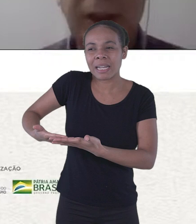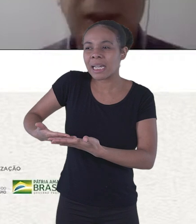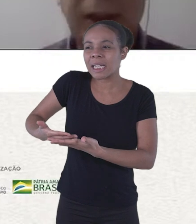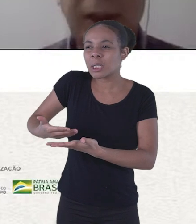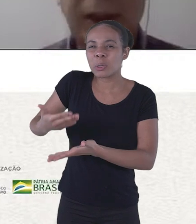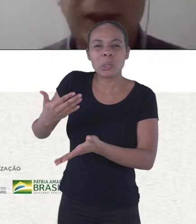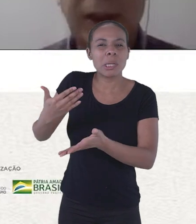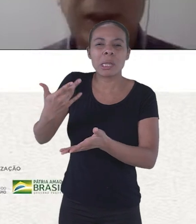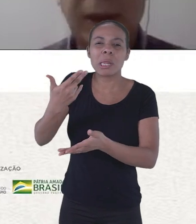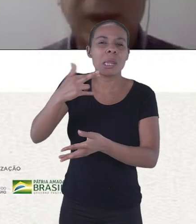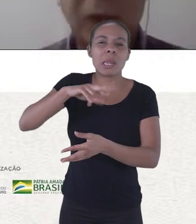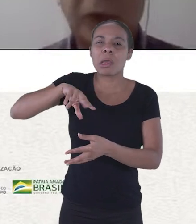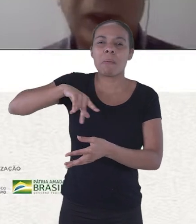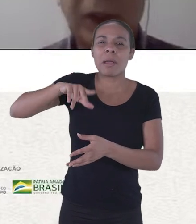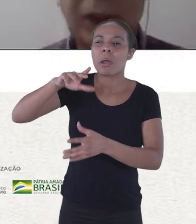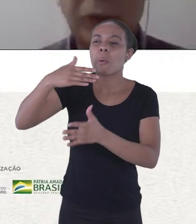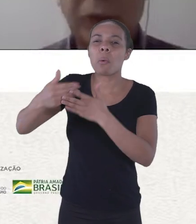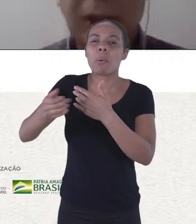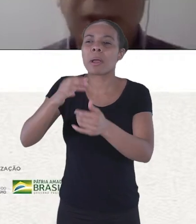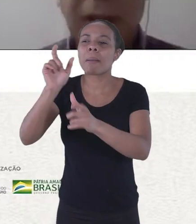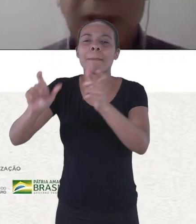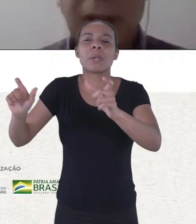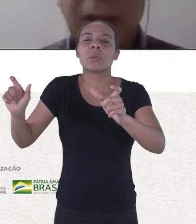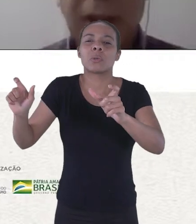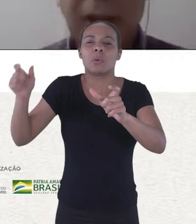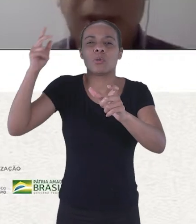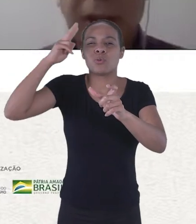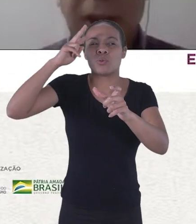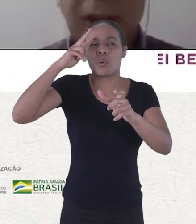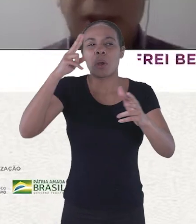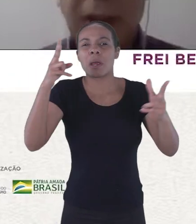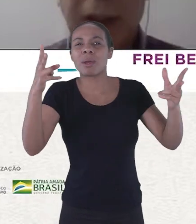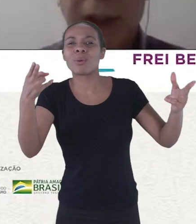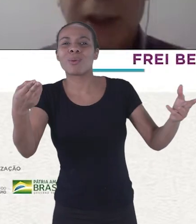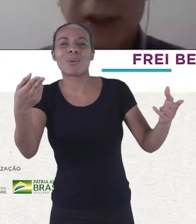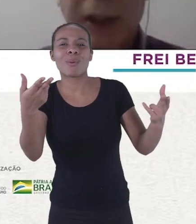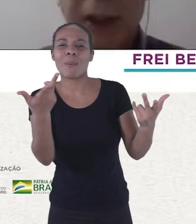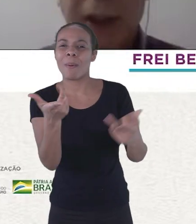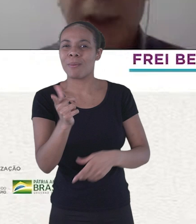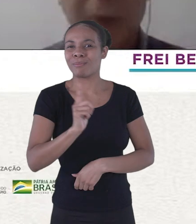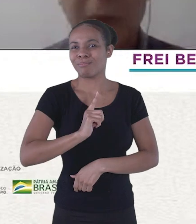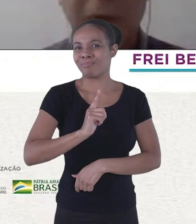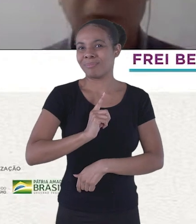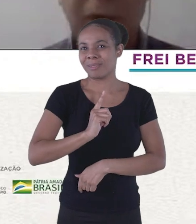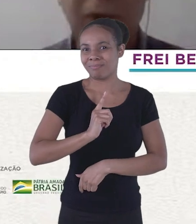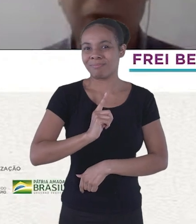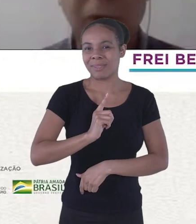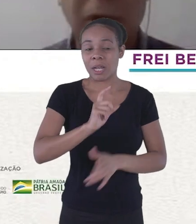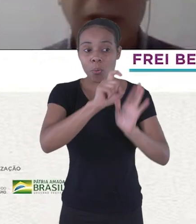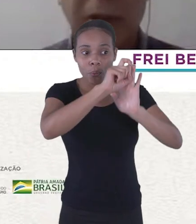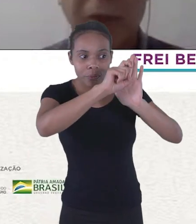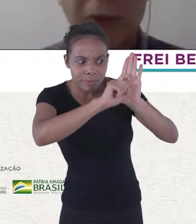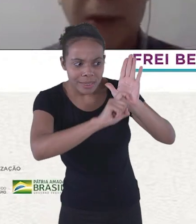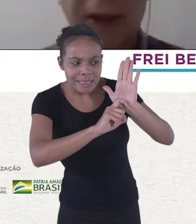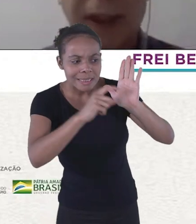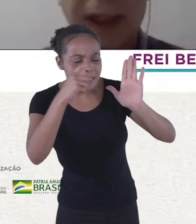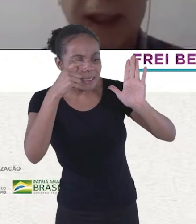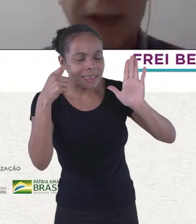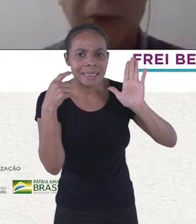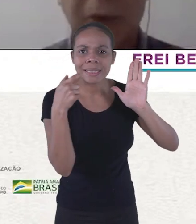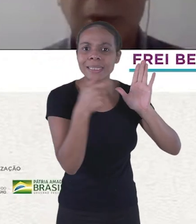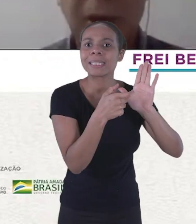Luiz tem, o texto, um contexto tão interessante, sabe, do ponto de vista